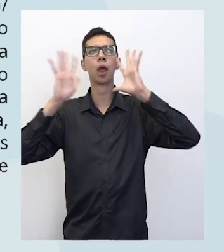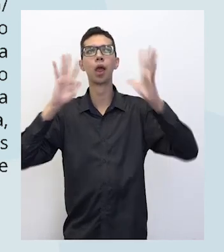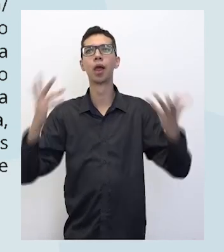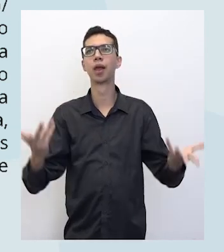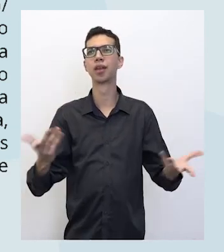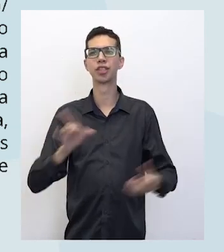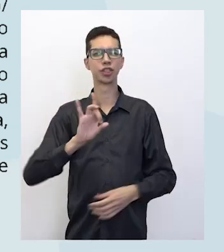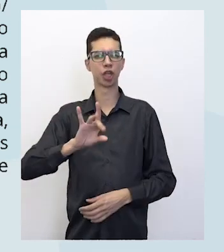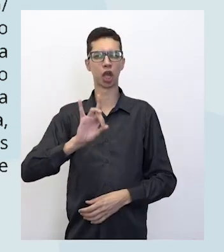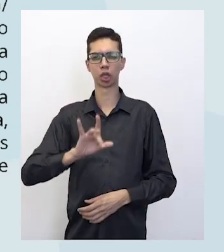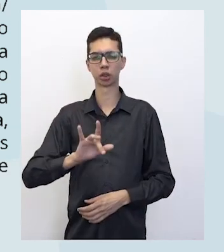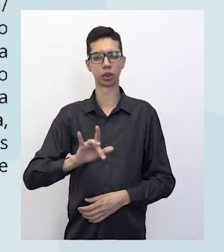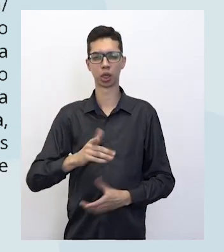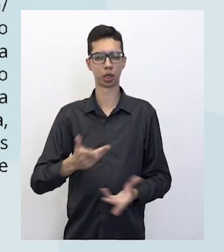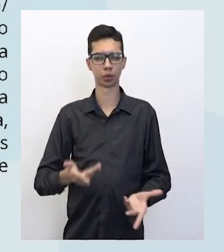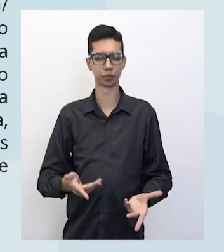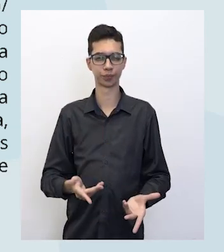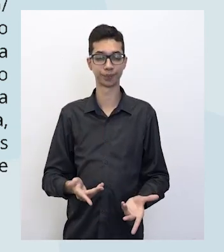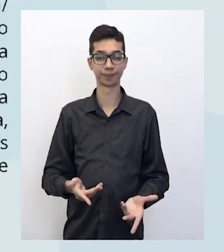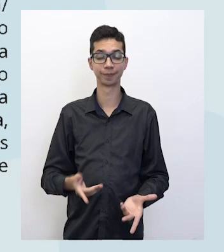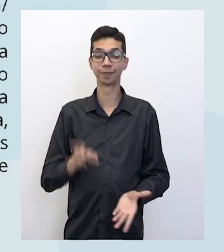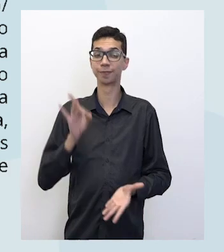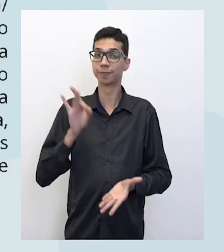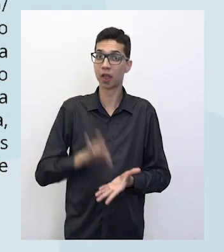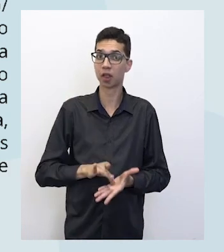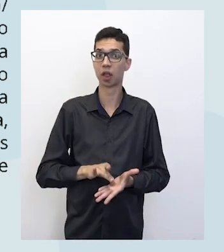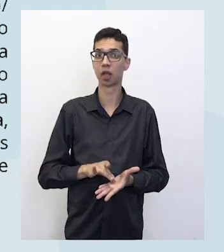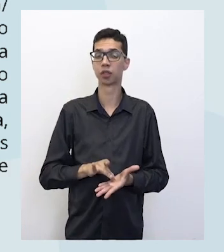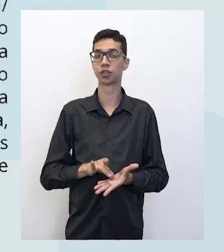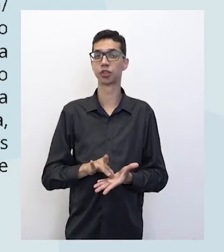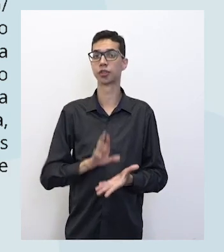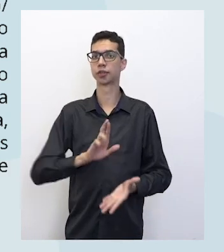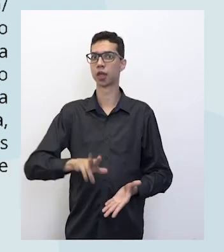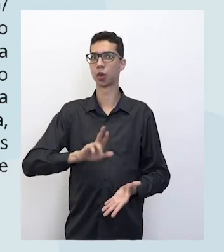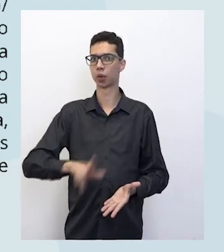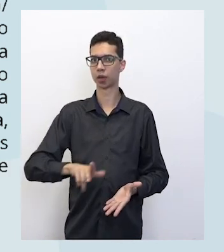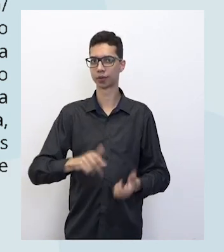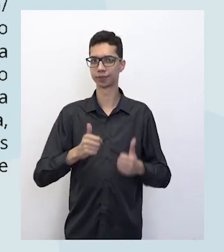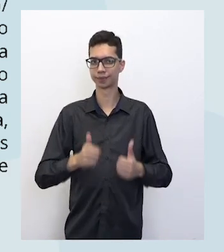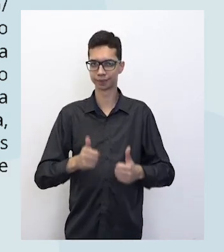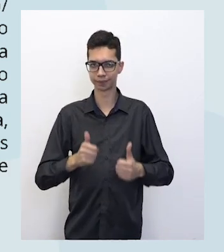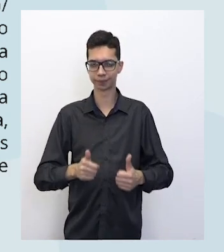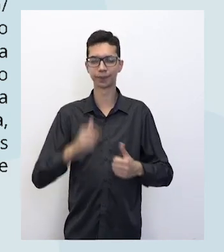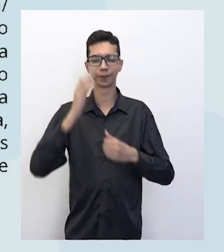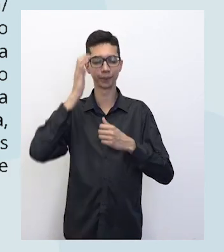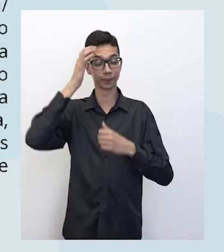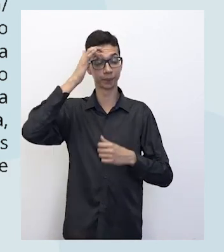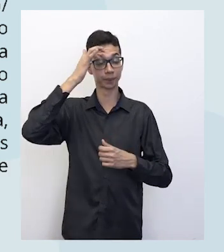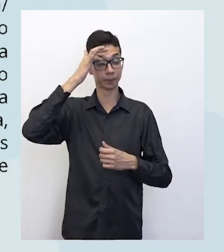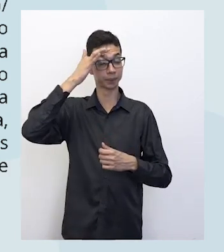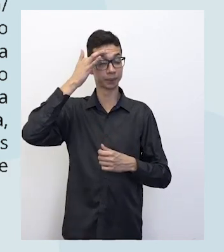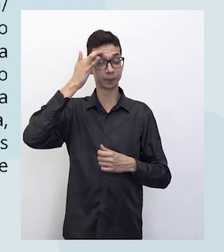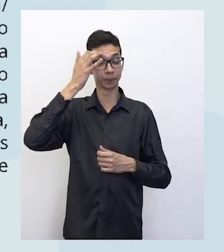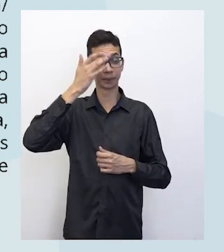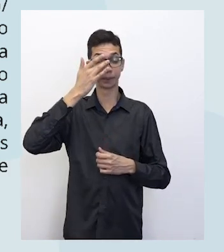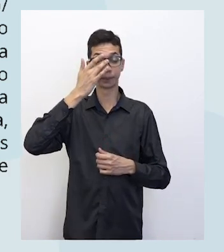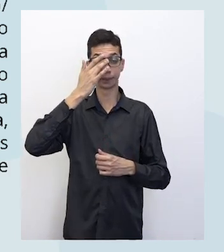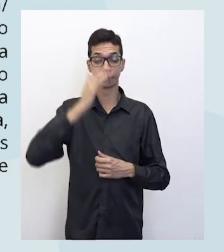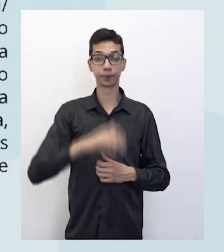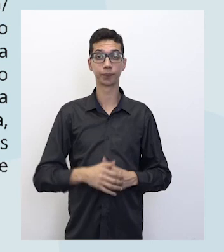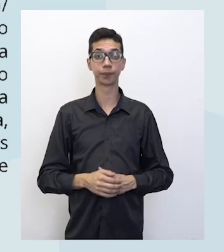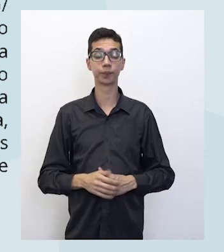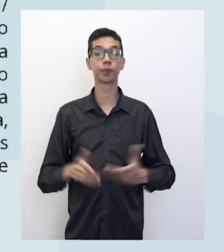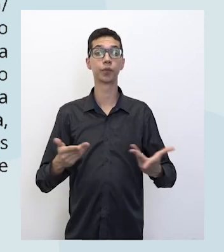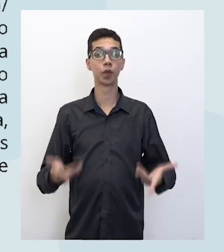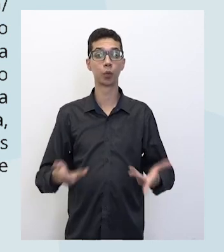que, na realidade, tá, nada daquilo ali é real, né? Tá? Essa questão da gente se identificar tanto